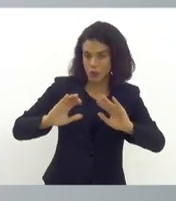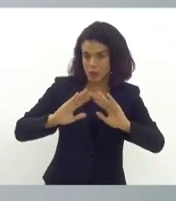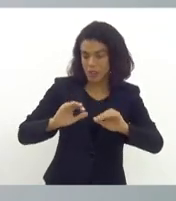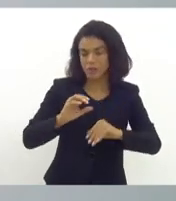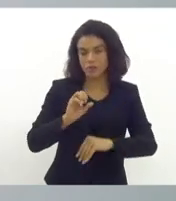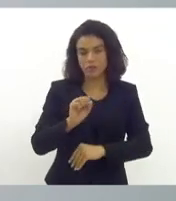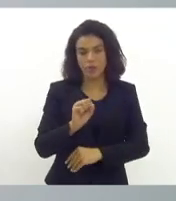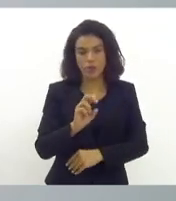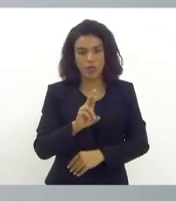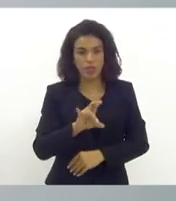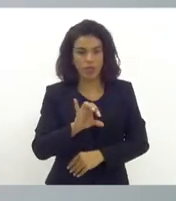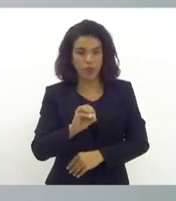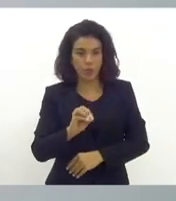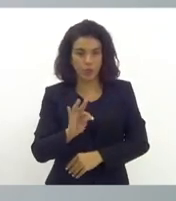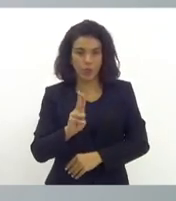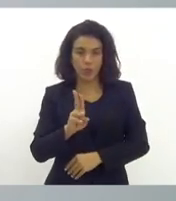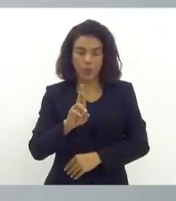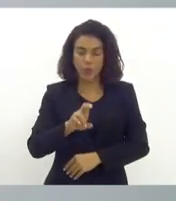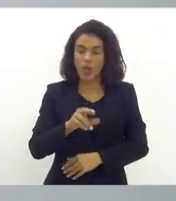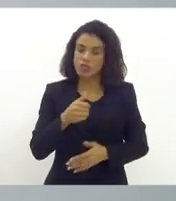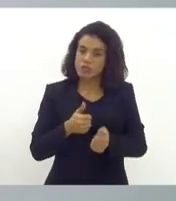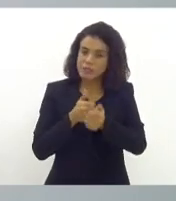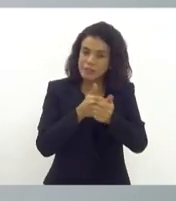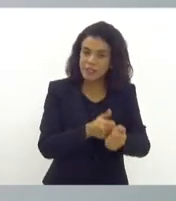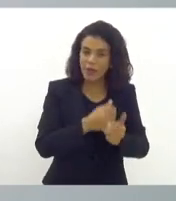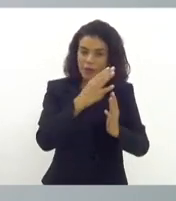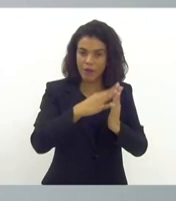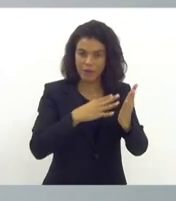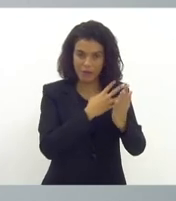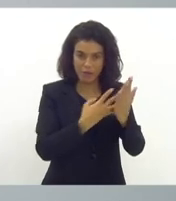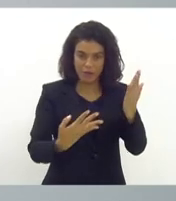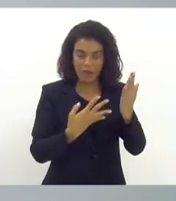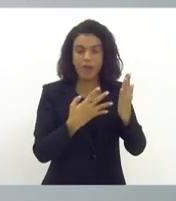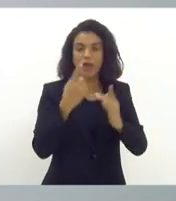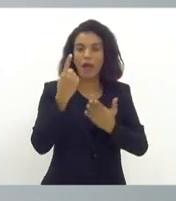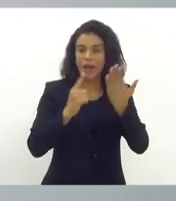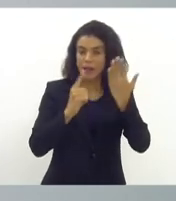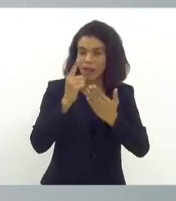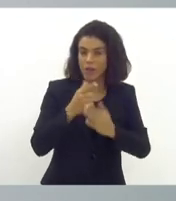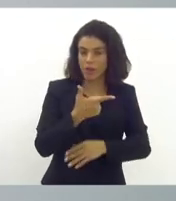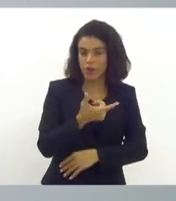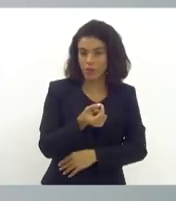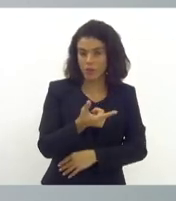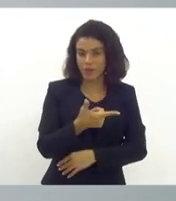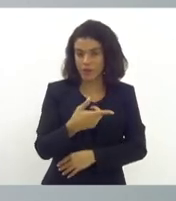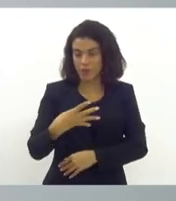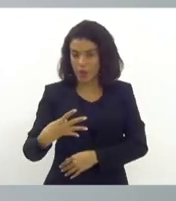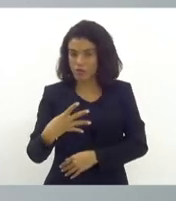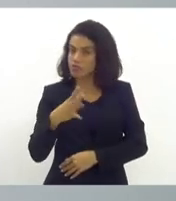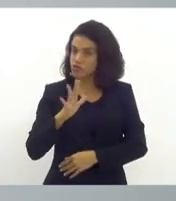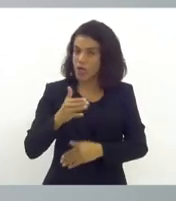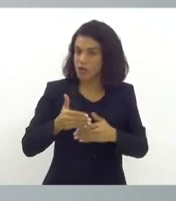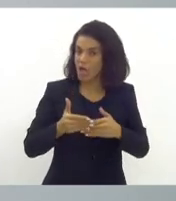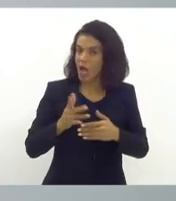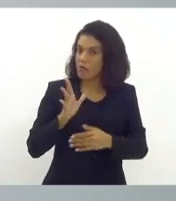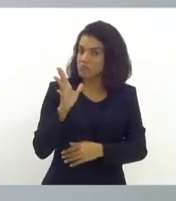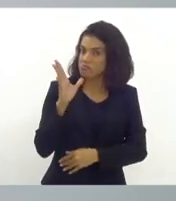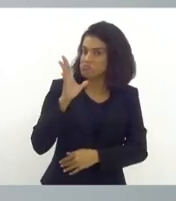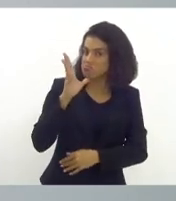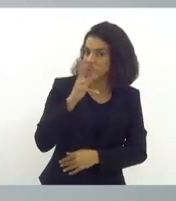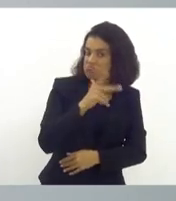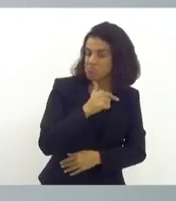riltura a gente já segue no calendário que já para o Carnaval 2024 já está bem adiantado né